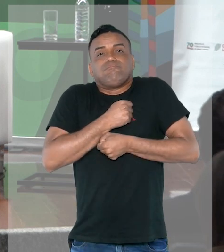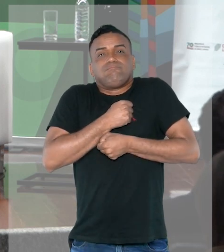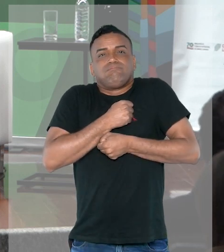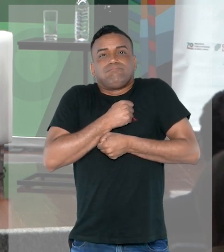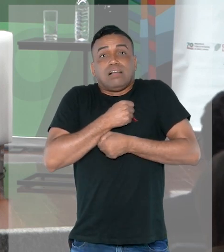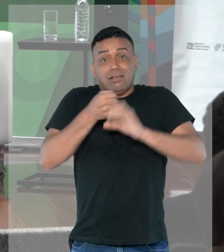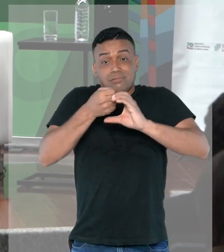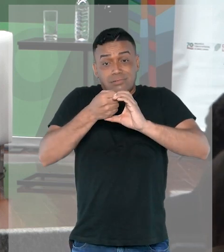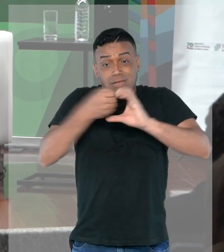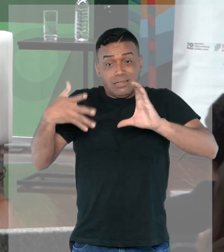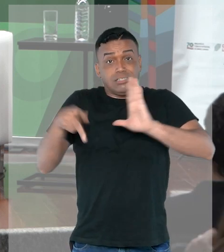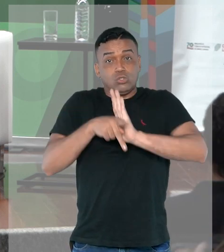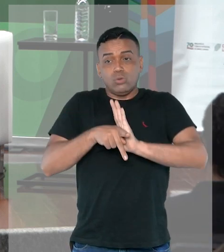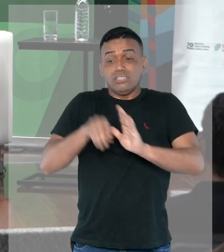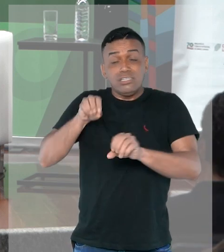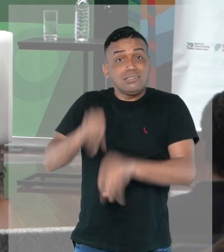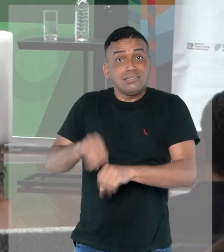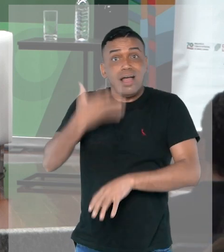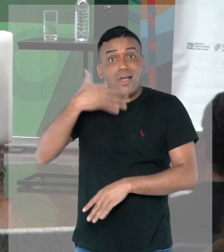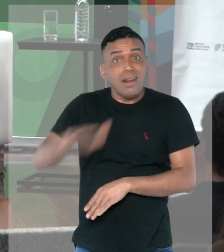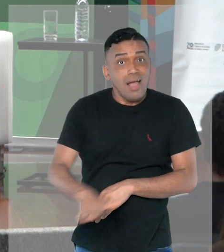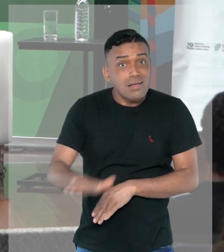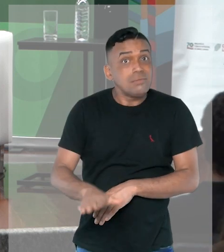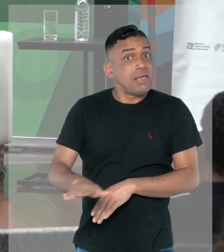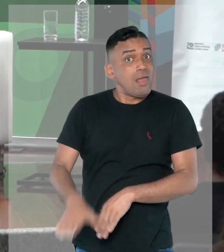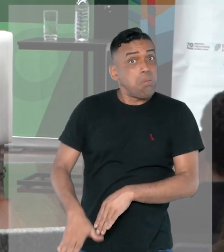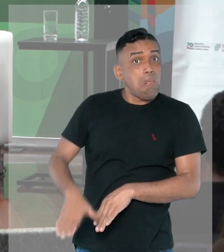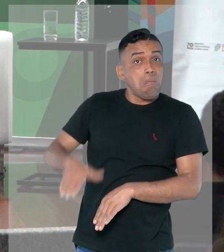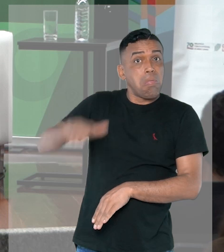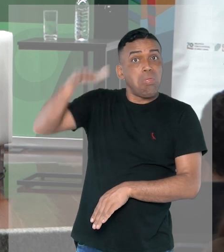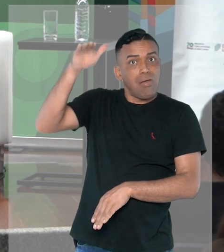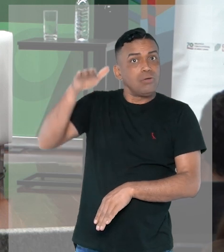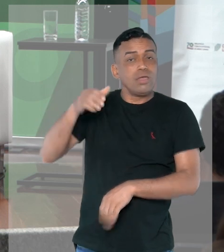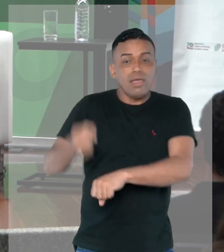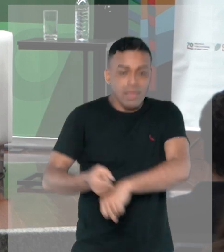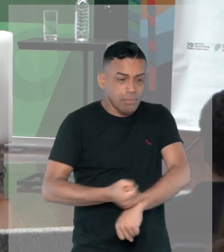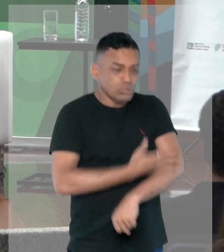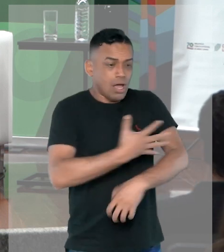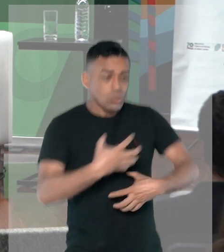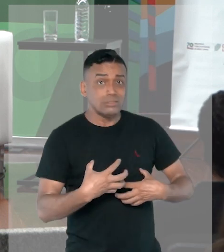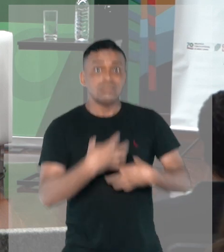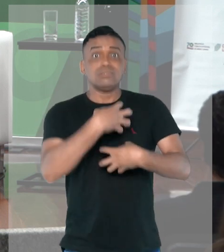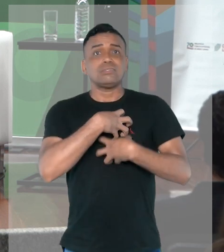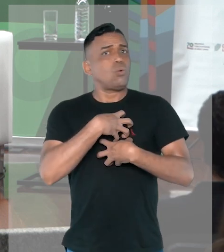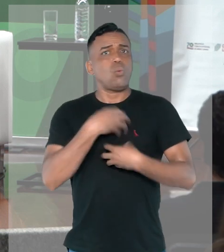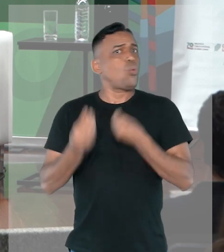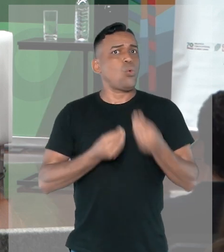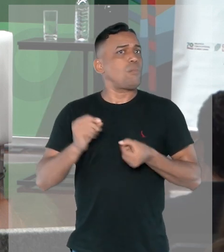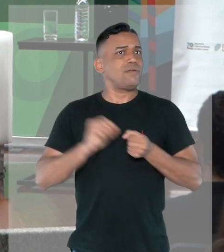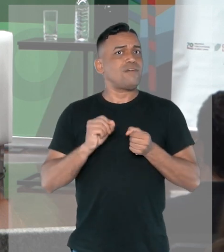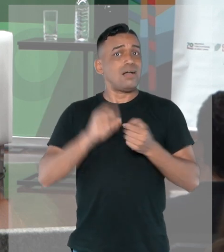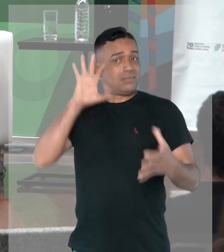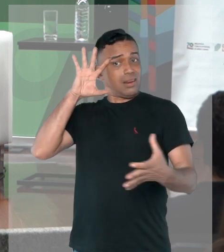seus aspectos. A gente tem que ensinar isso para as criancinhas, desde as pequenininhas. O que são emoções, sensações. Como é que nós